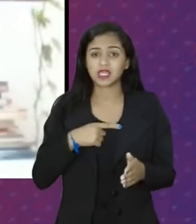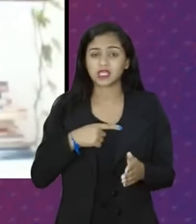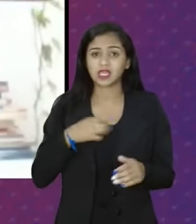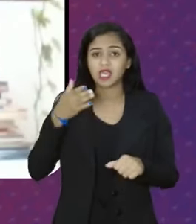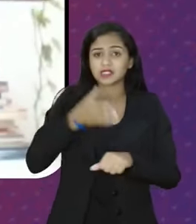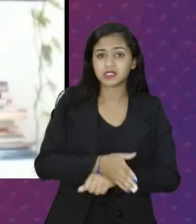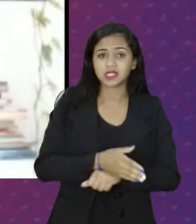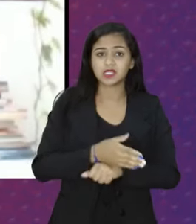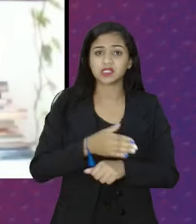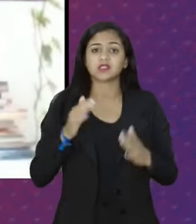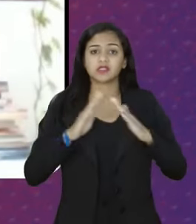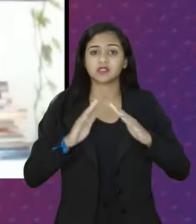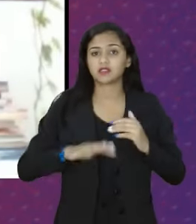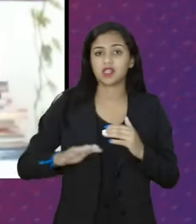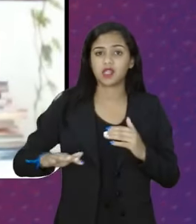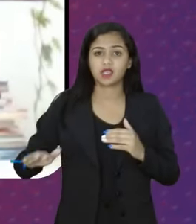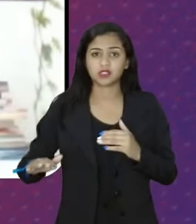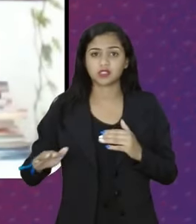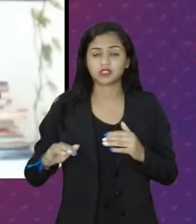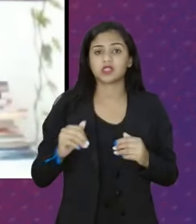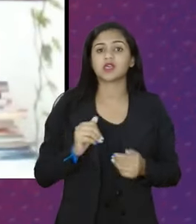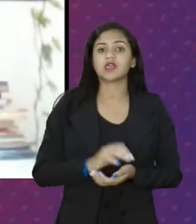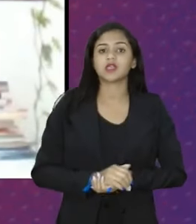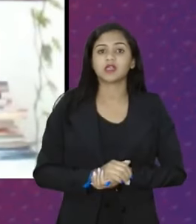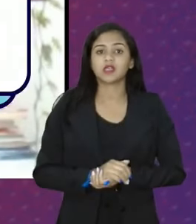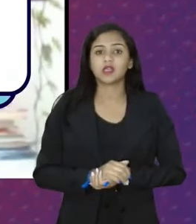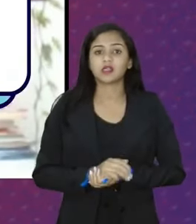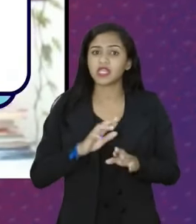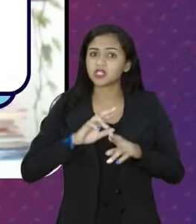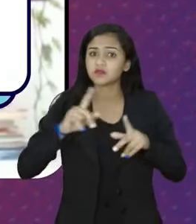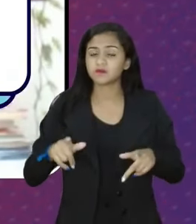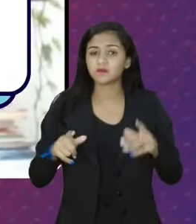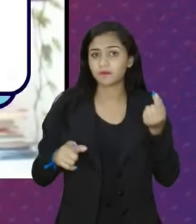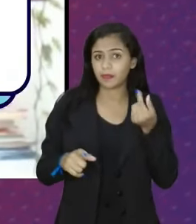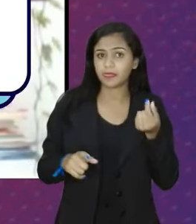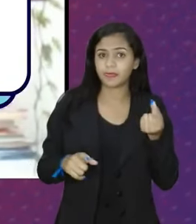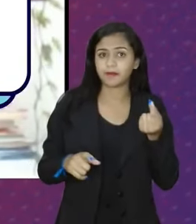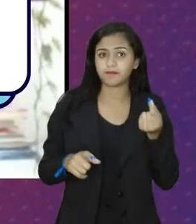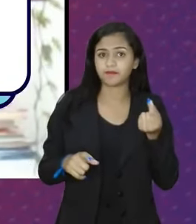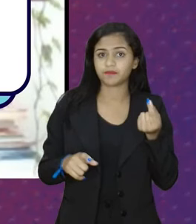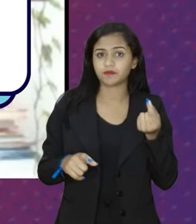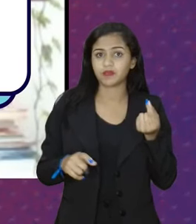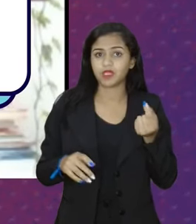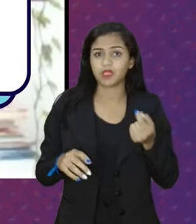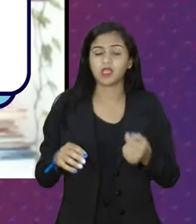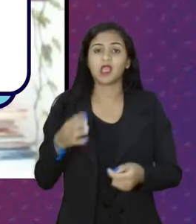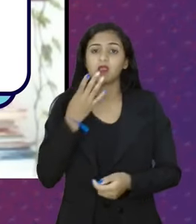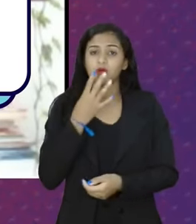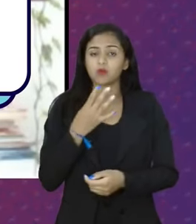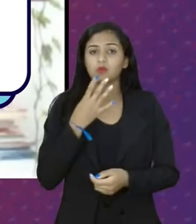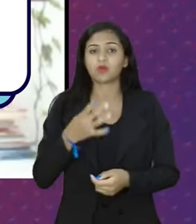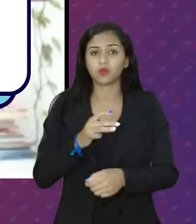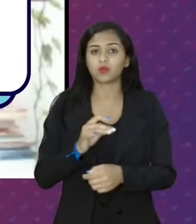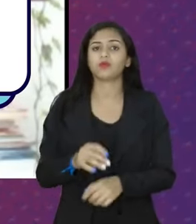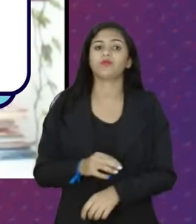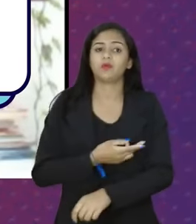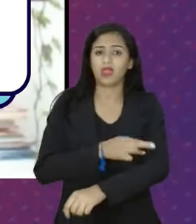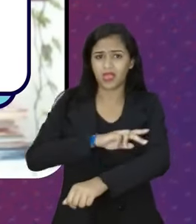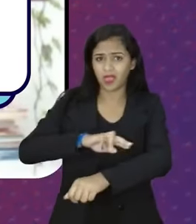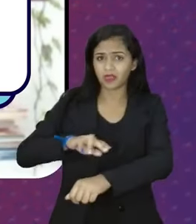Isso tem diferenças em relação, como nós já vimos, à renda, à cor, raça, cor das